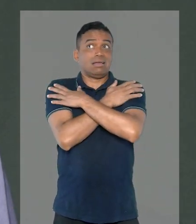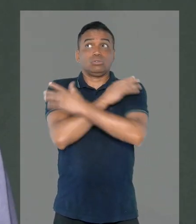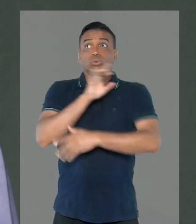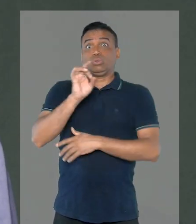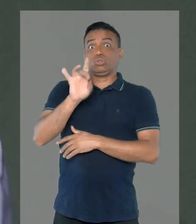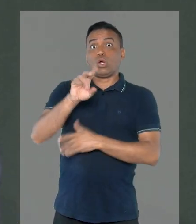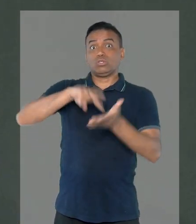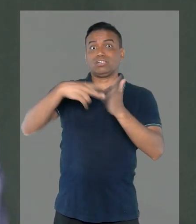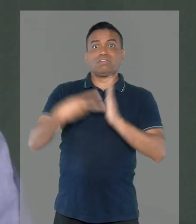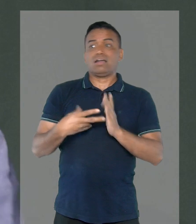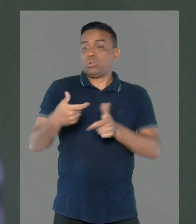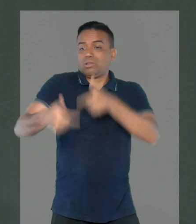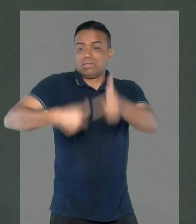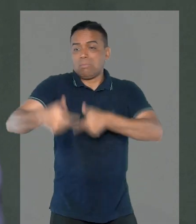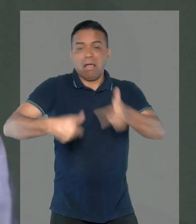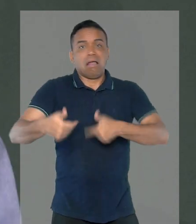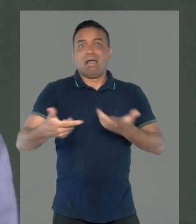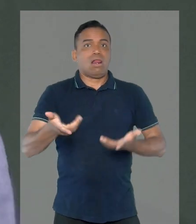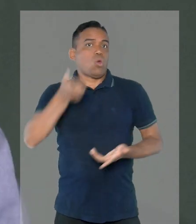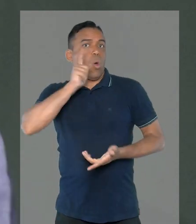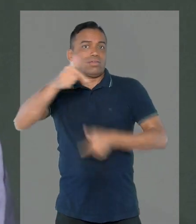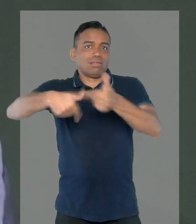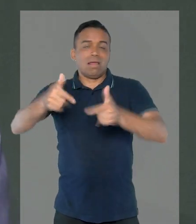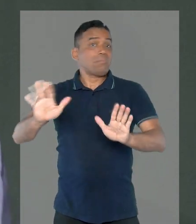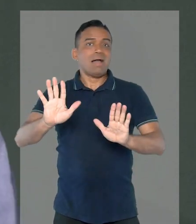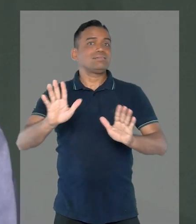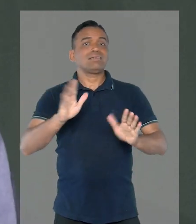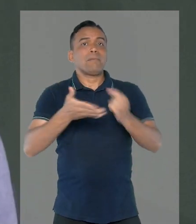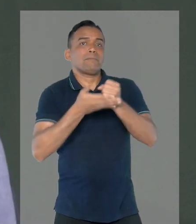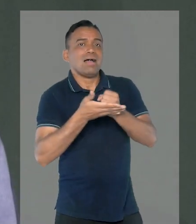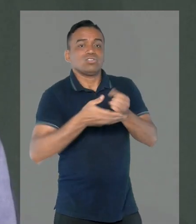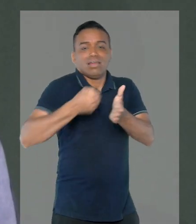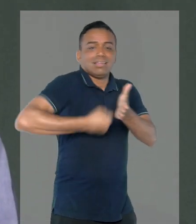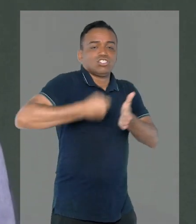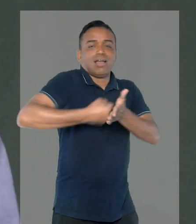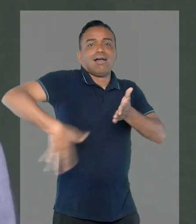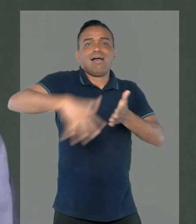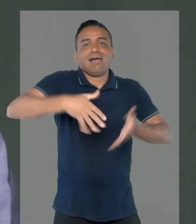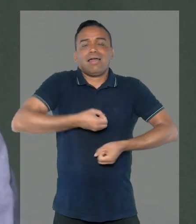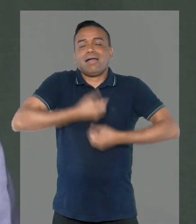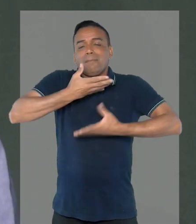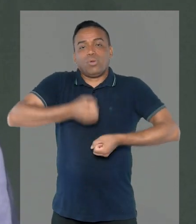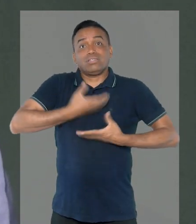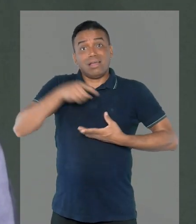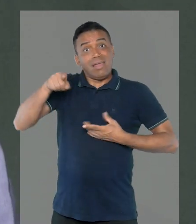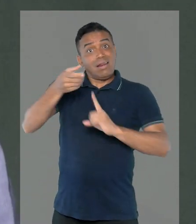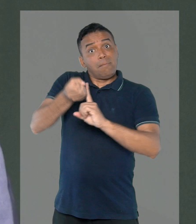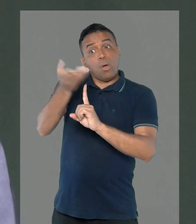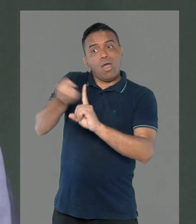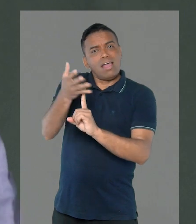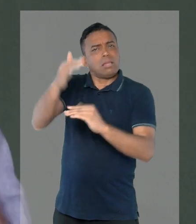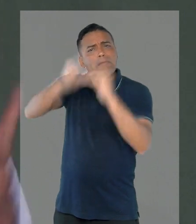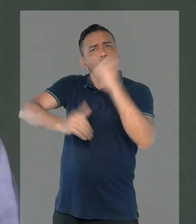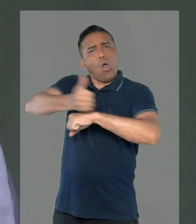de não ter emprego, não ter condições de ter emprego, mas ele queria basicamente se dedicar à poesia. Né? Então, ele era poeta